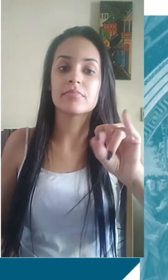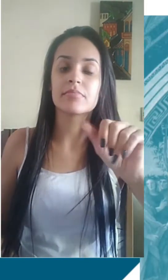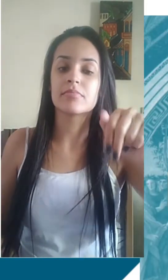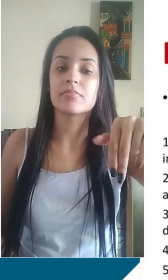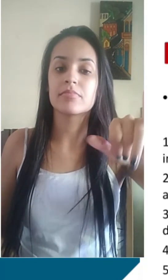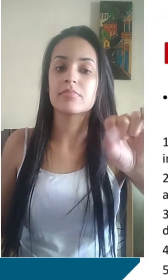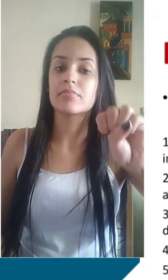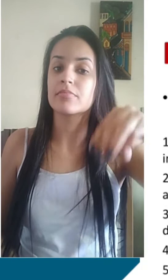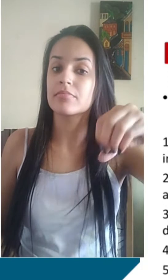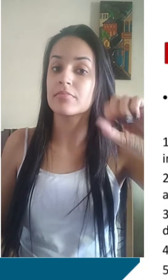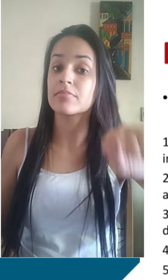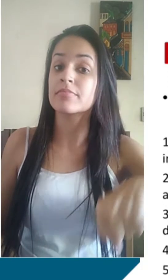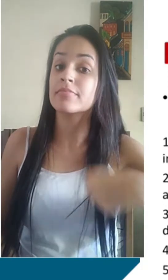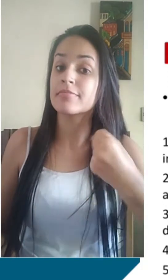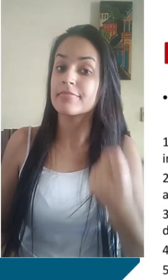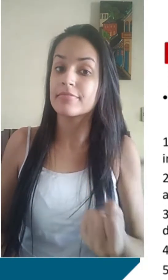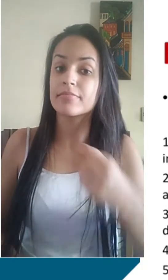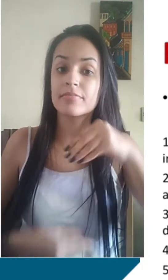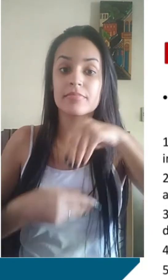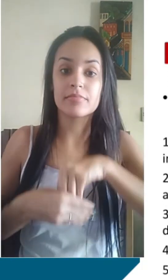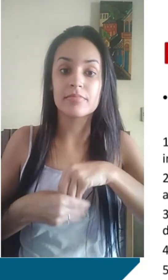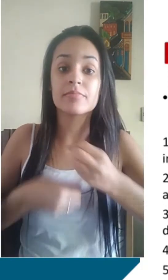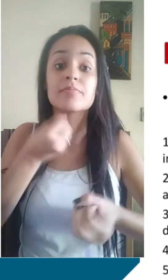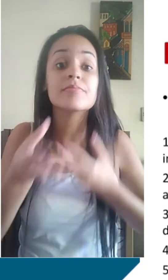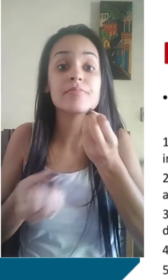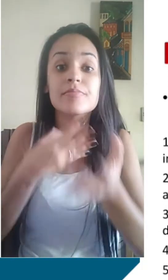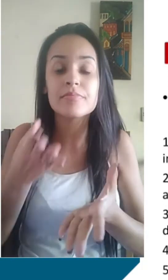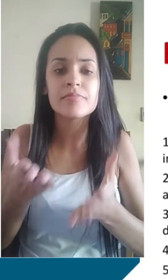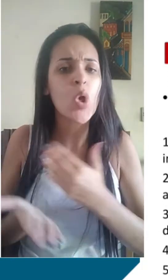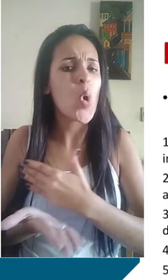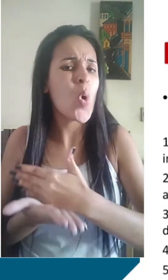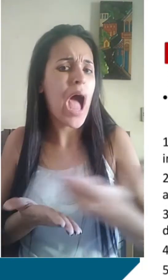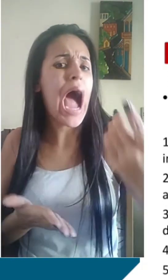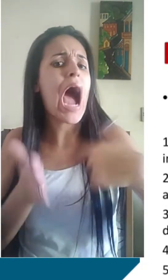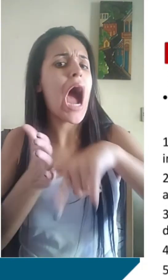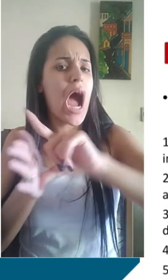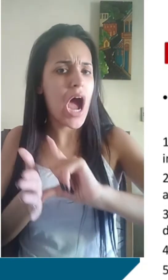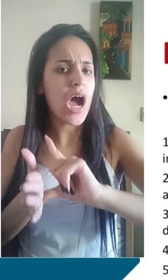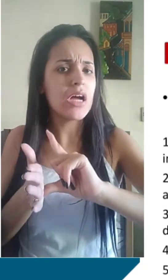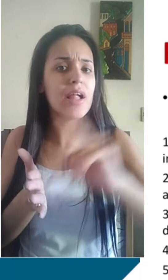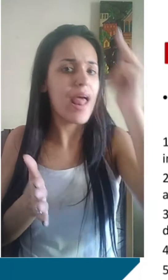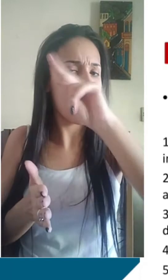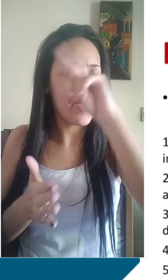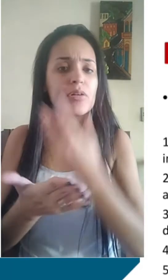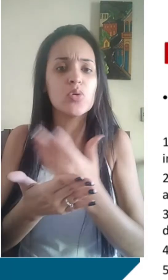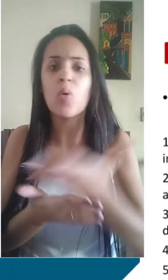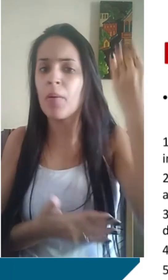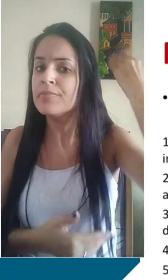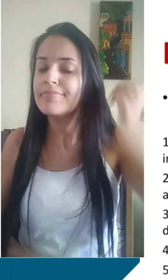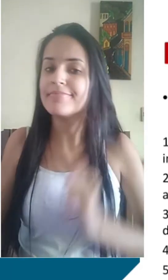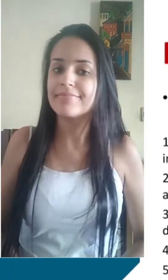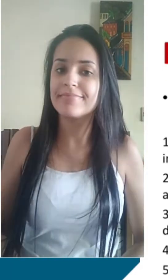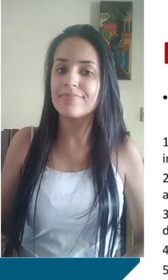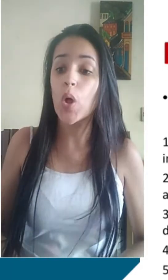Parnasianismo. Vamos começar com a revisão. No romantismo, nós temos a manifestação da interioridade